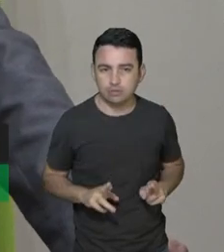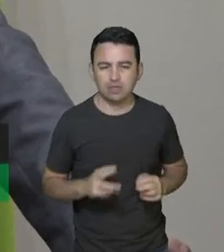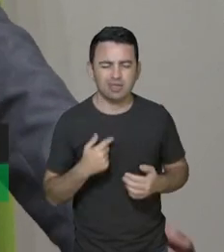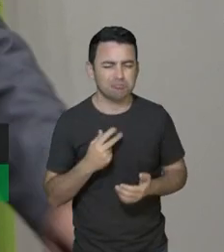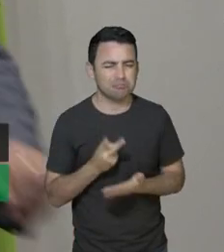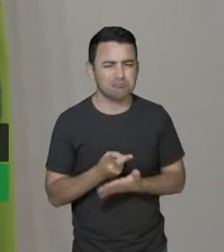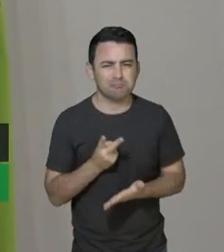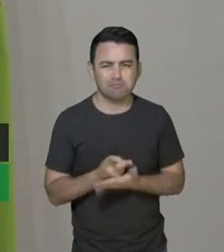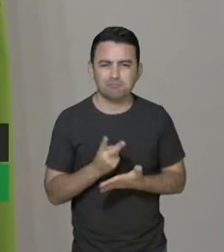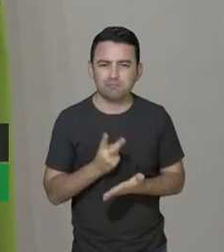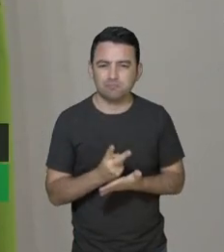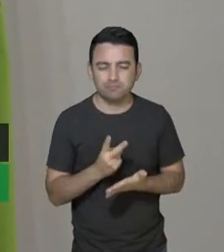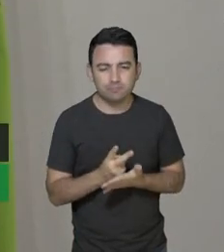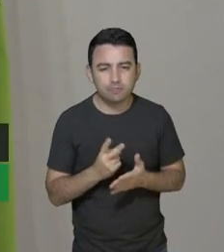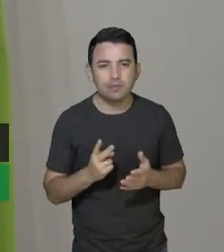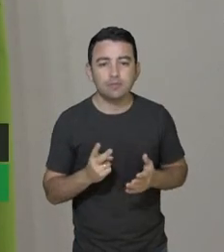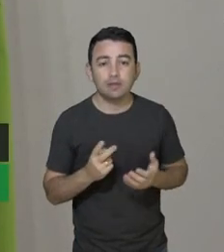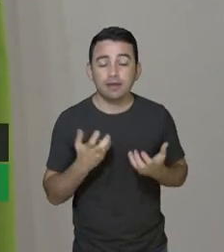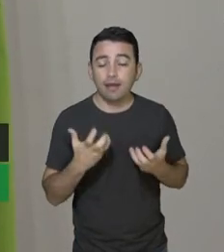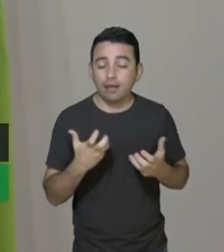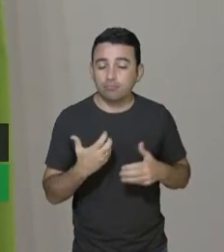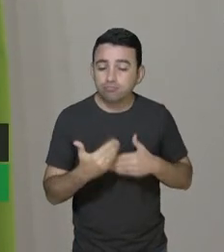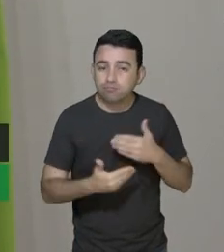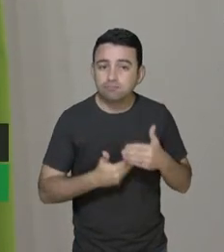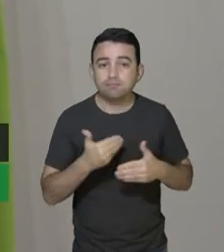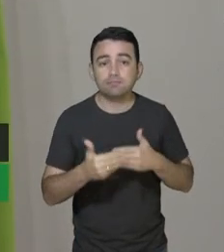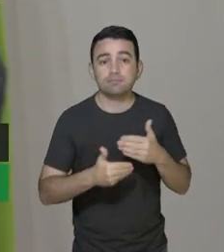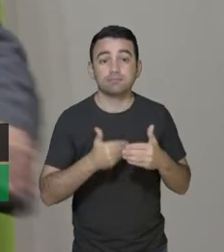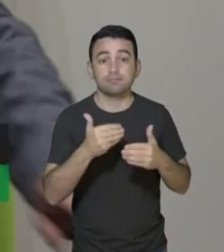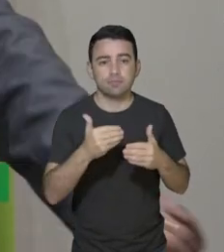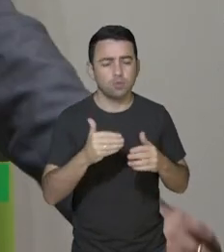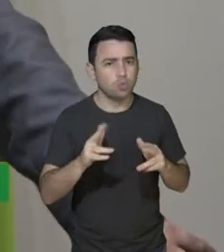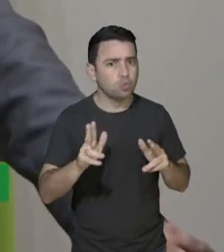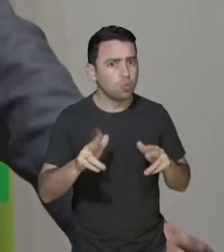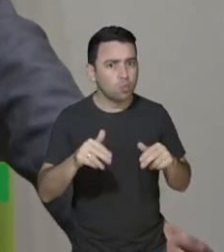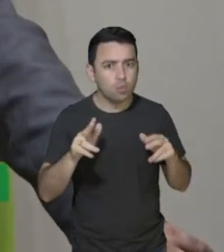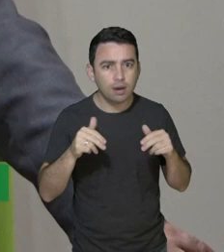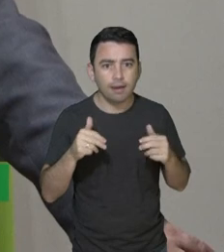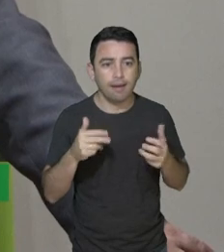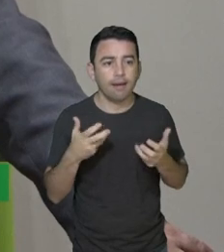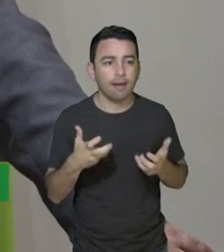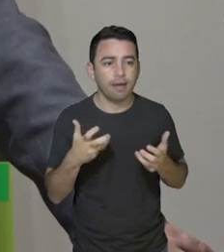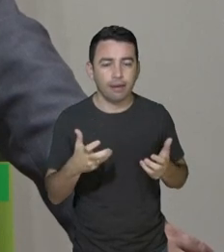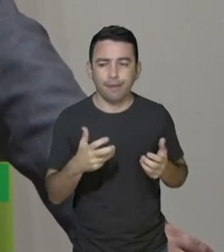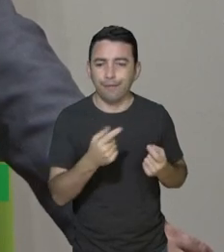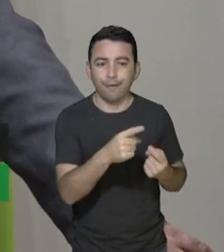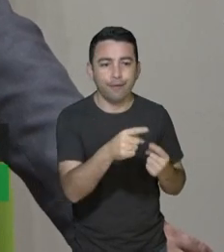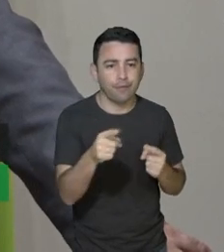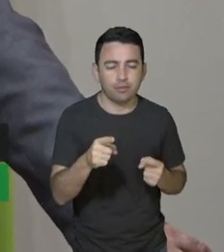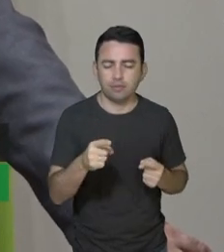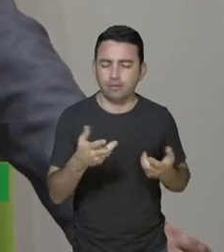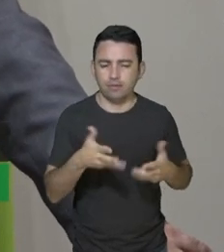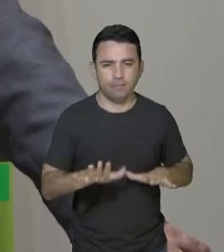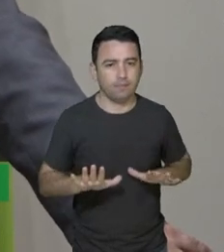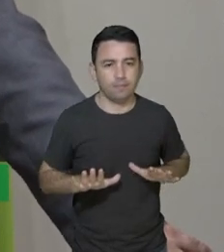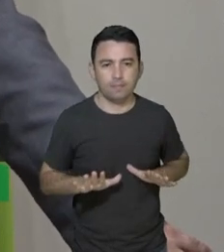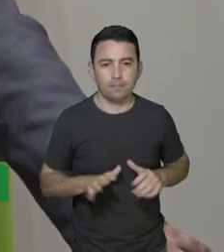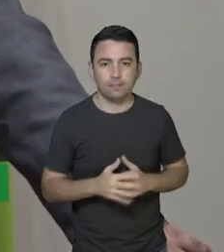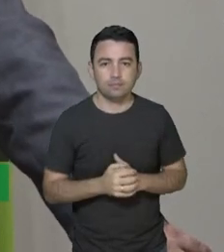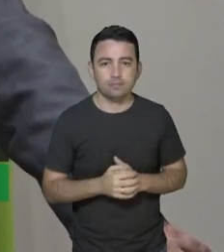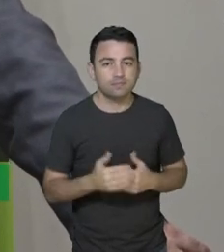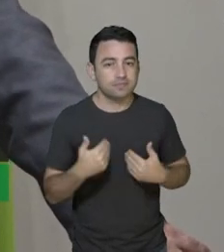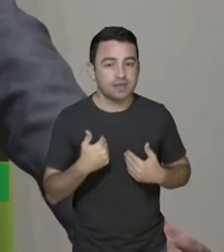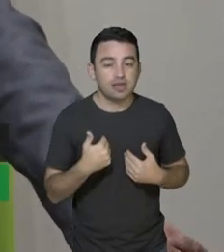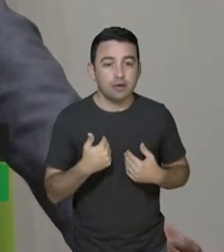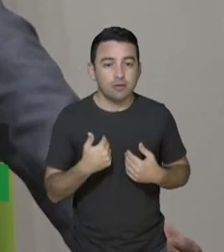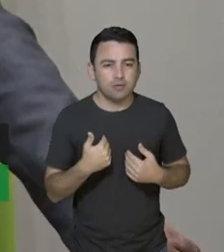sempre, sempre construir, jamais trabalhei contra quer que seja, nunca sentei